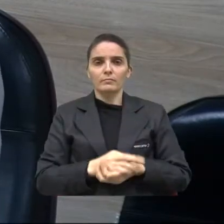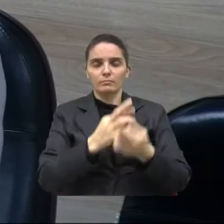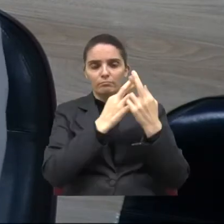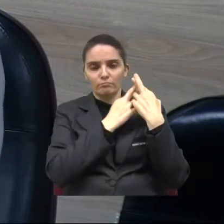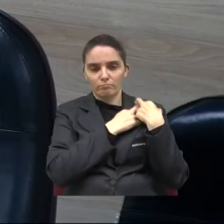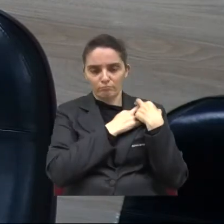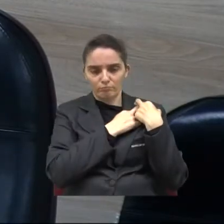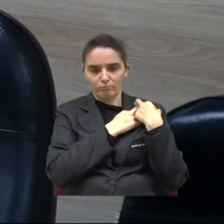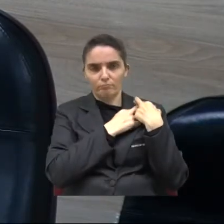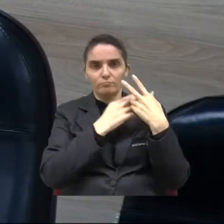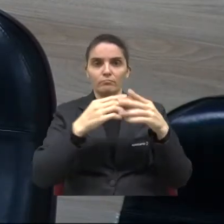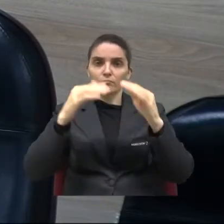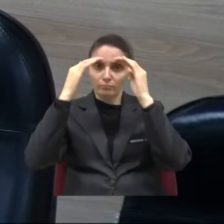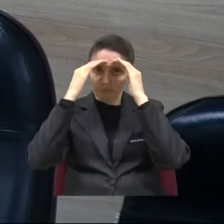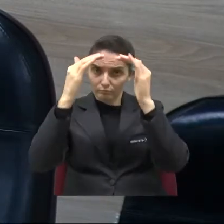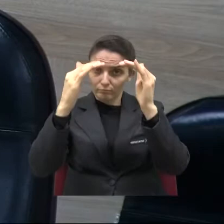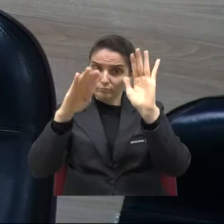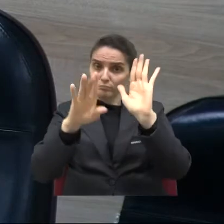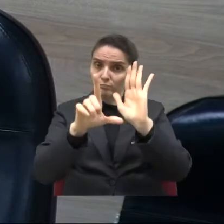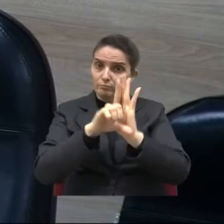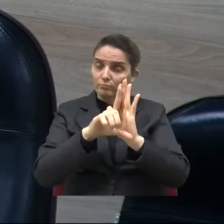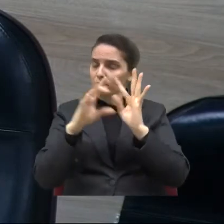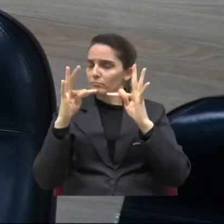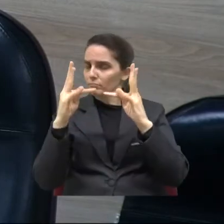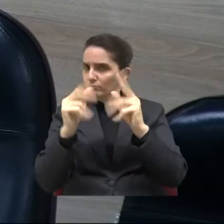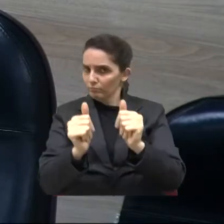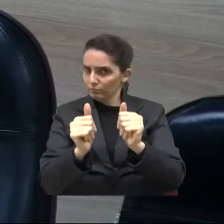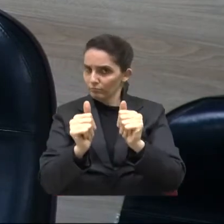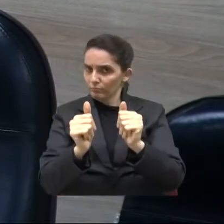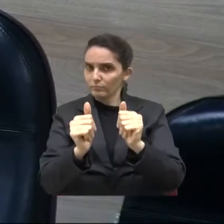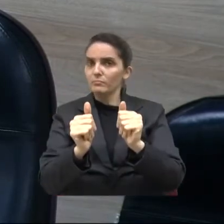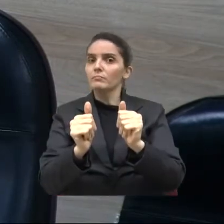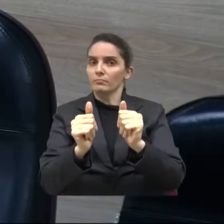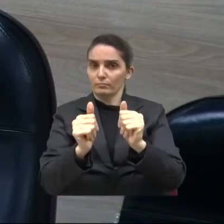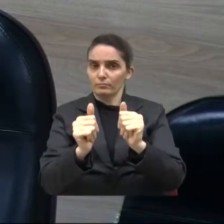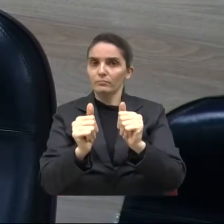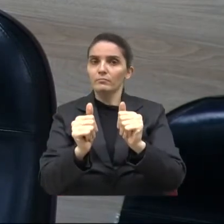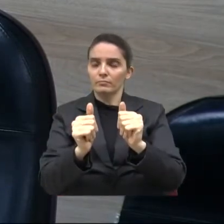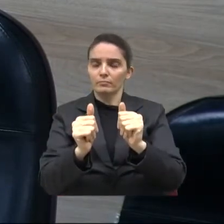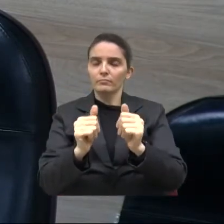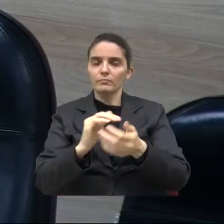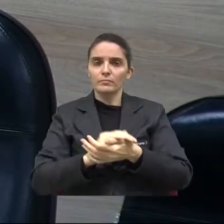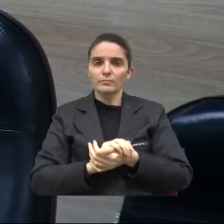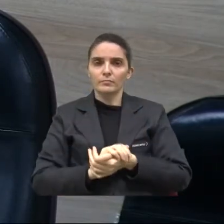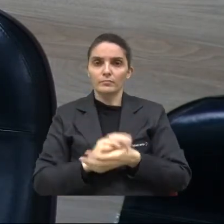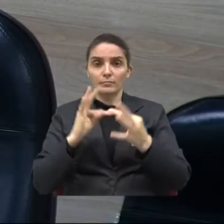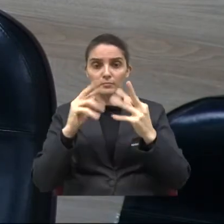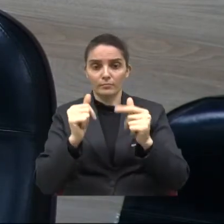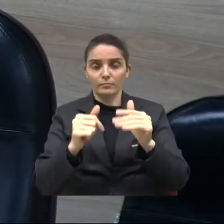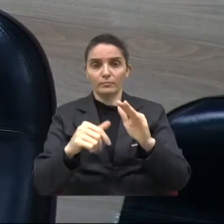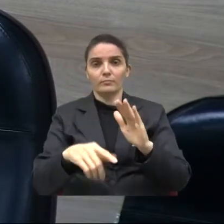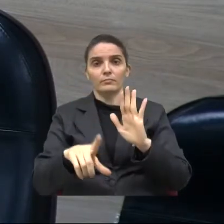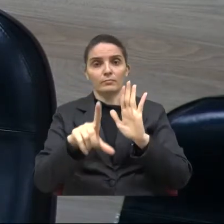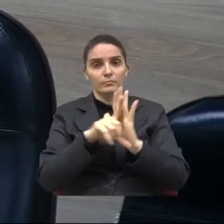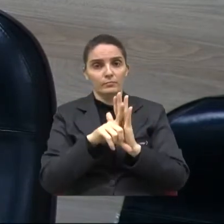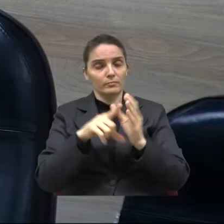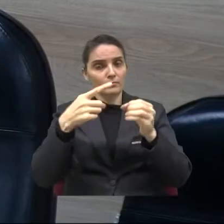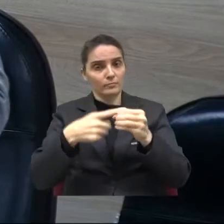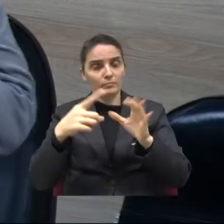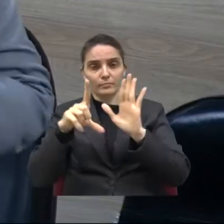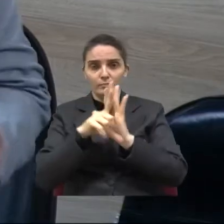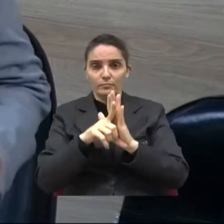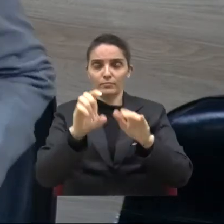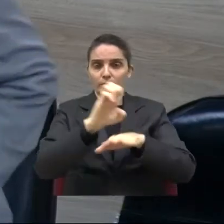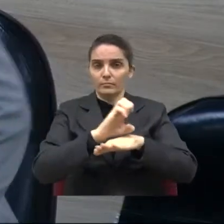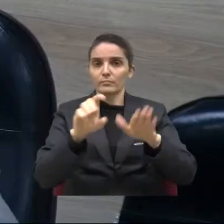respeitar todas as leis municipais, todas as leis estaduais, todas as leis federais. Muito obrigada, senhor